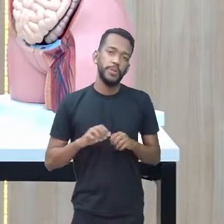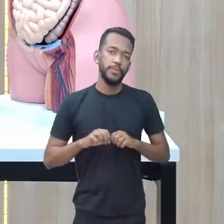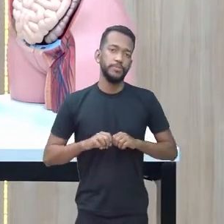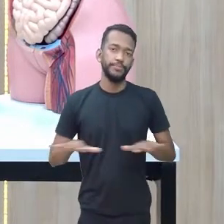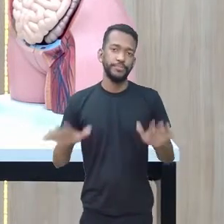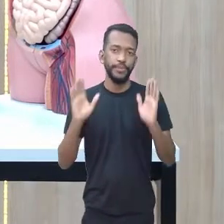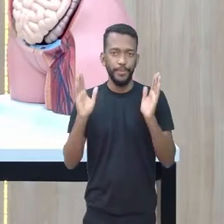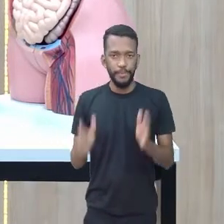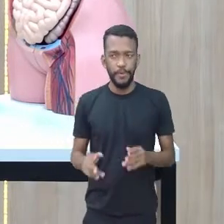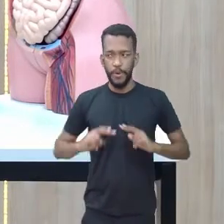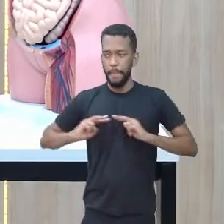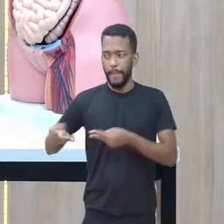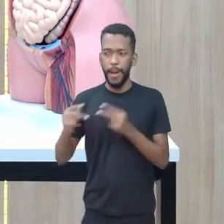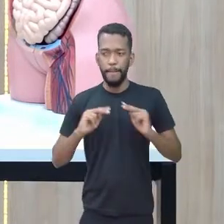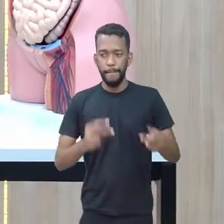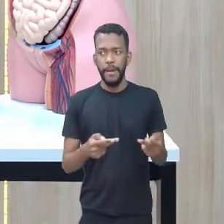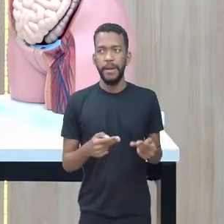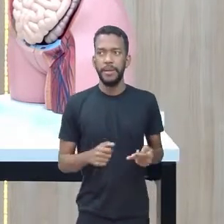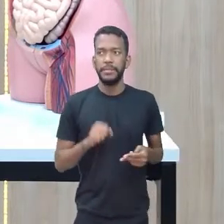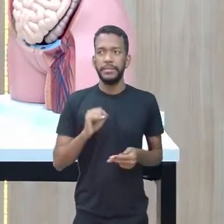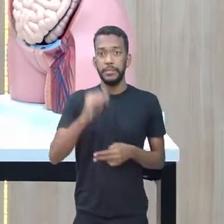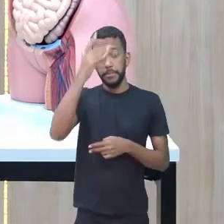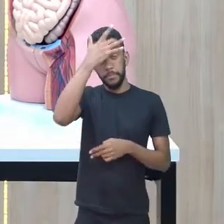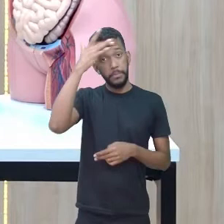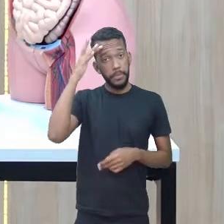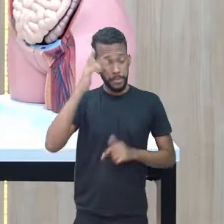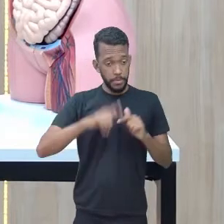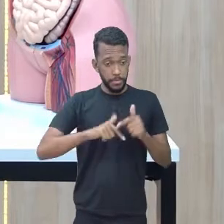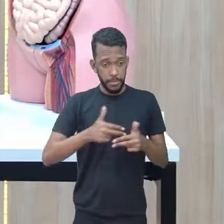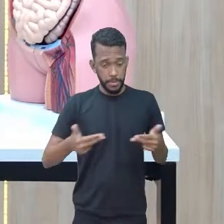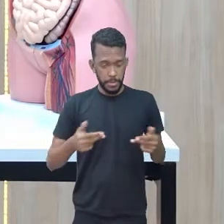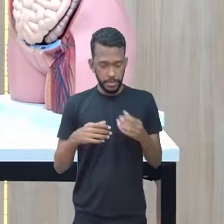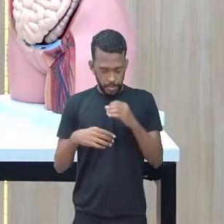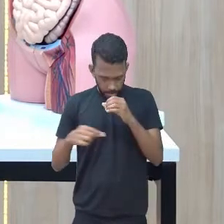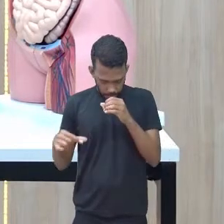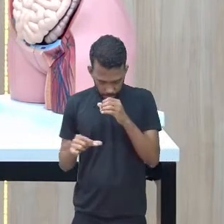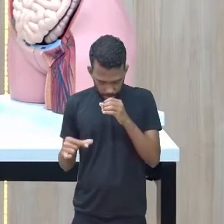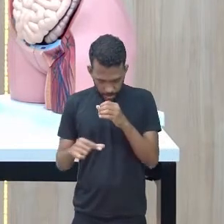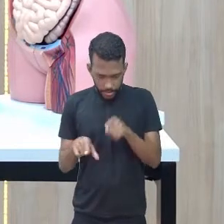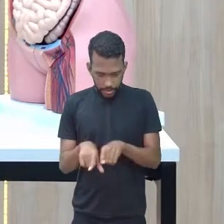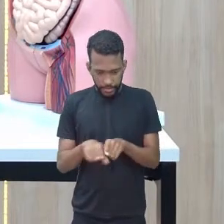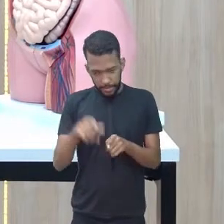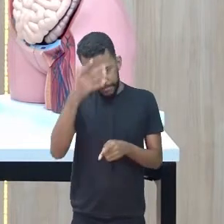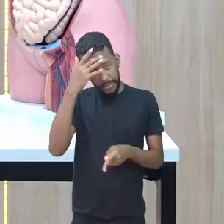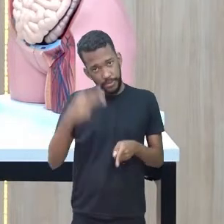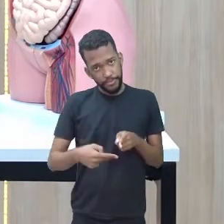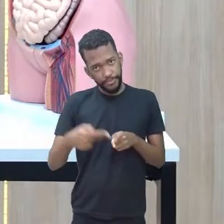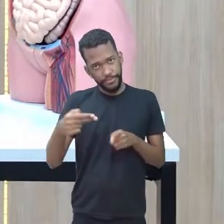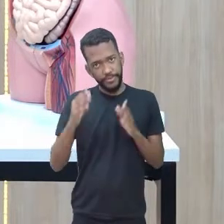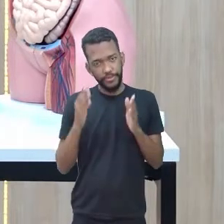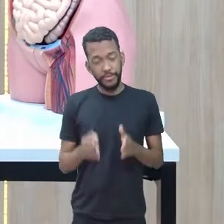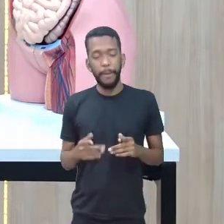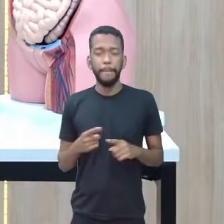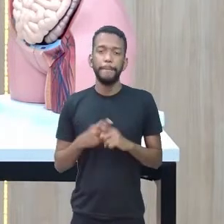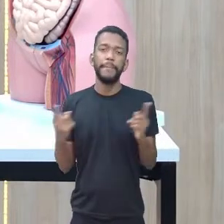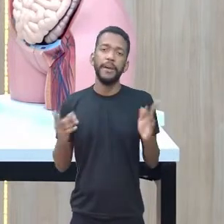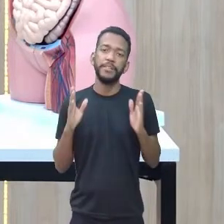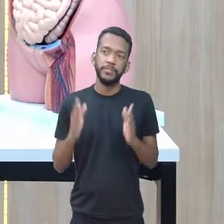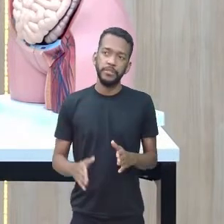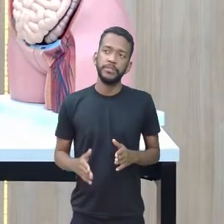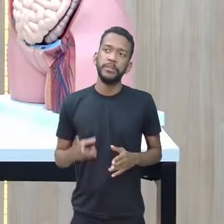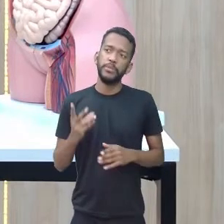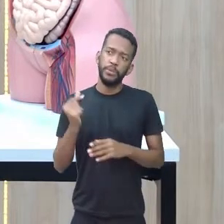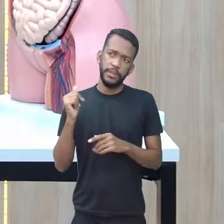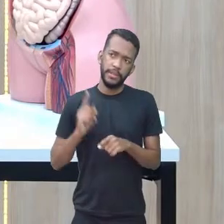podem contaminar quem está manipulando e também a pessoa que está sendo cortada naquele momento. Mas isso já foi há